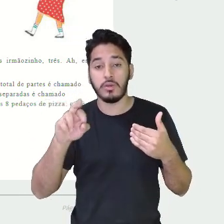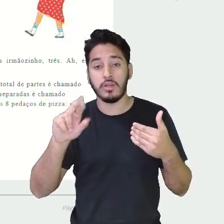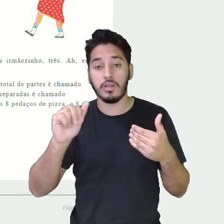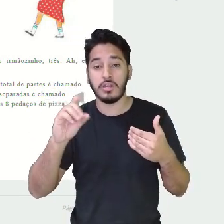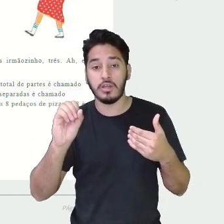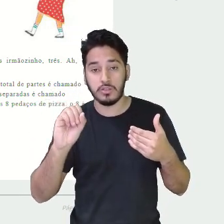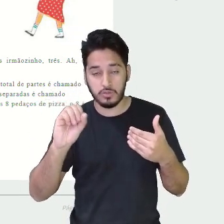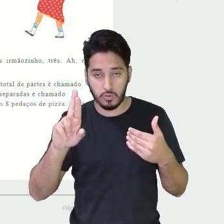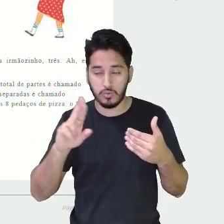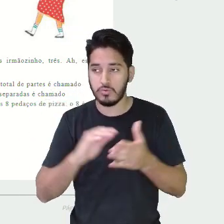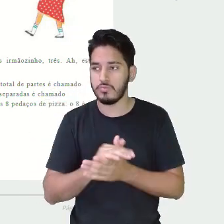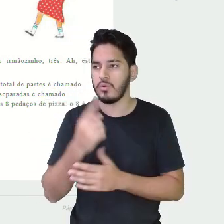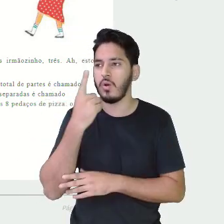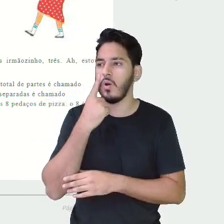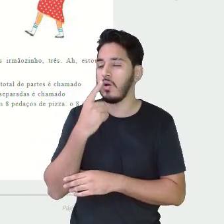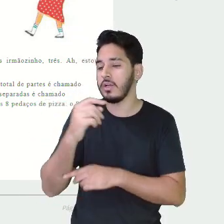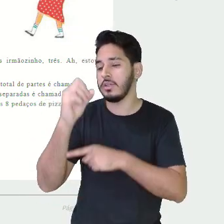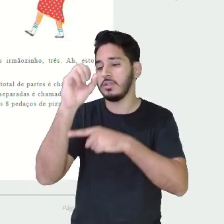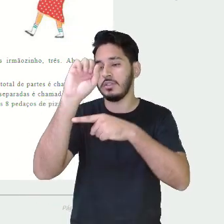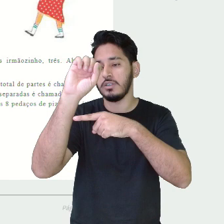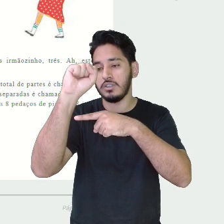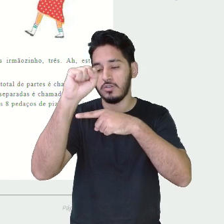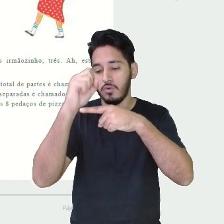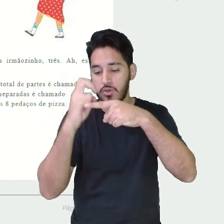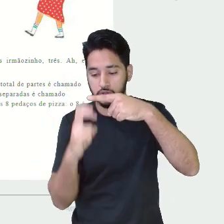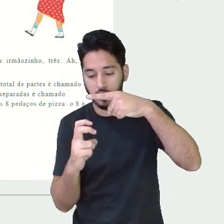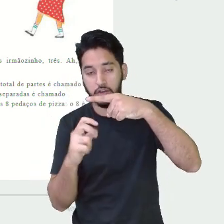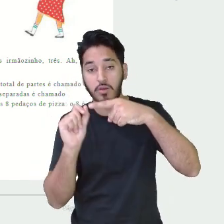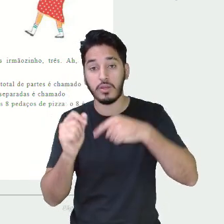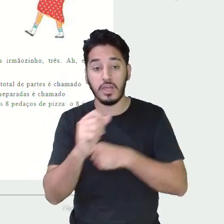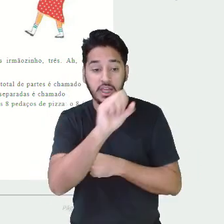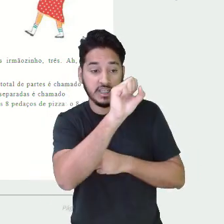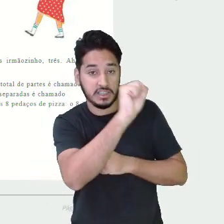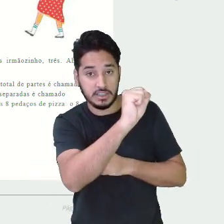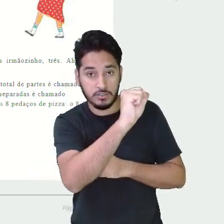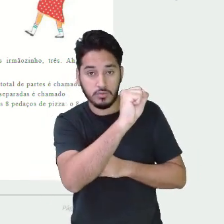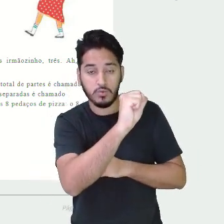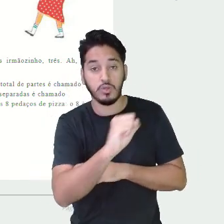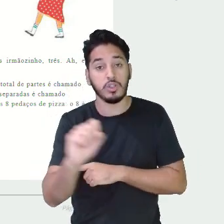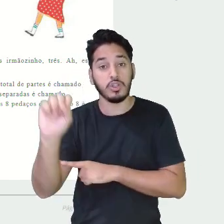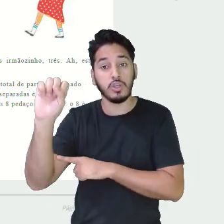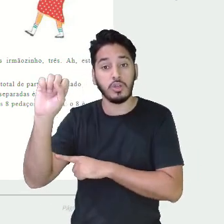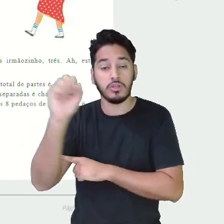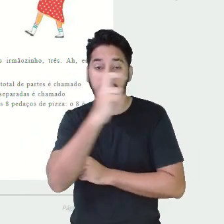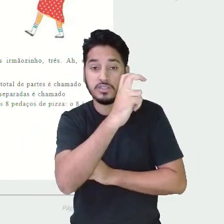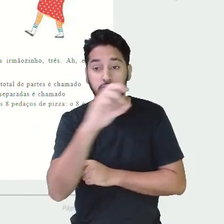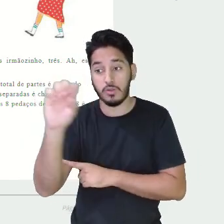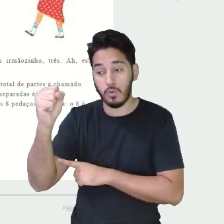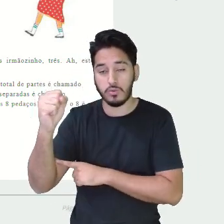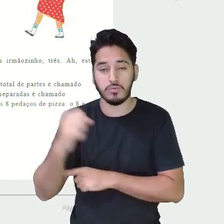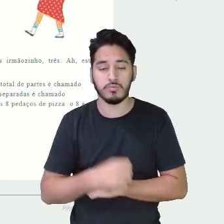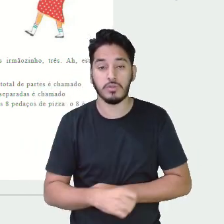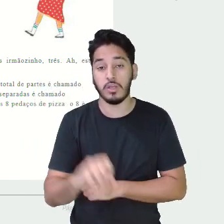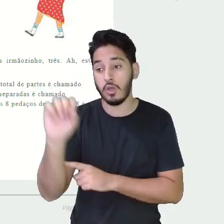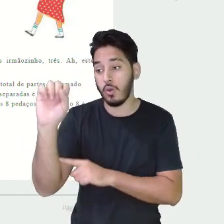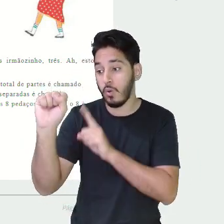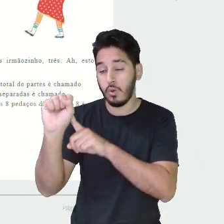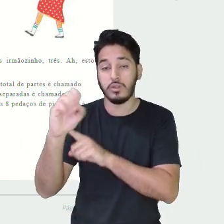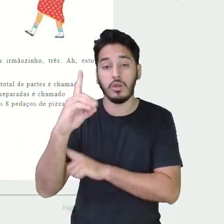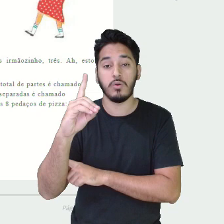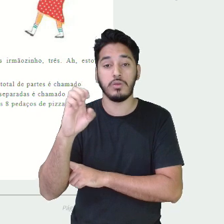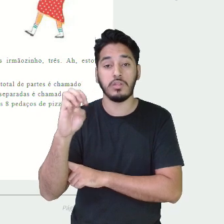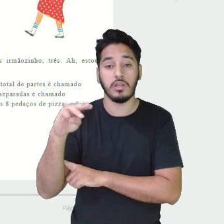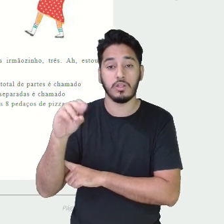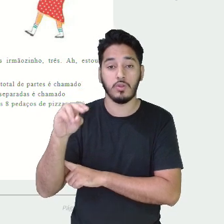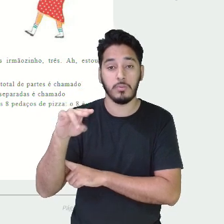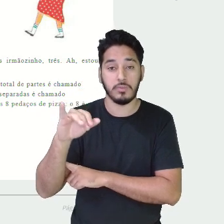exemplo, 5 oitavos representam 5 dos 8 pedaços de pizza. E o 8 é o denominador. E